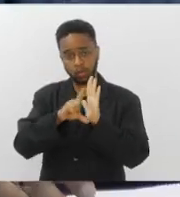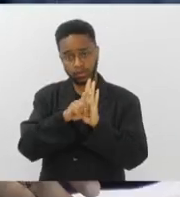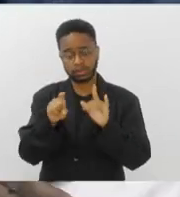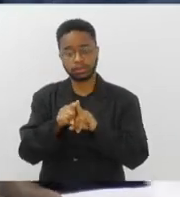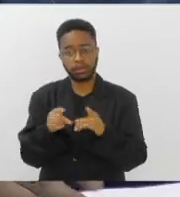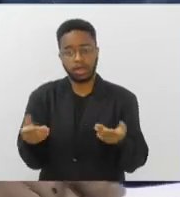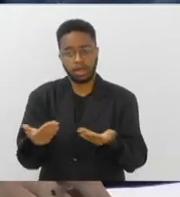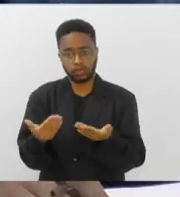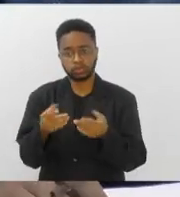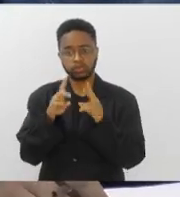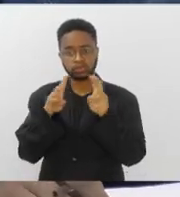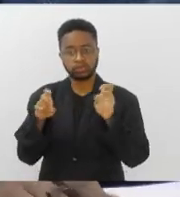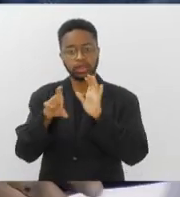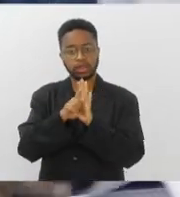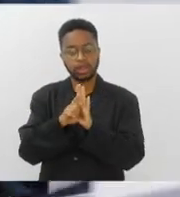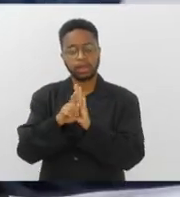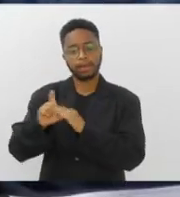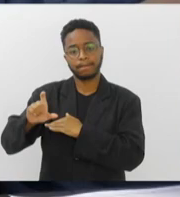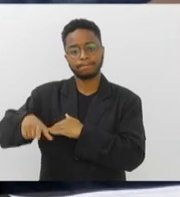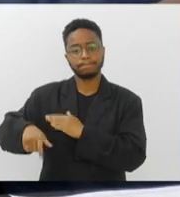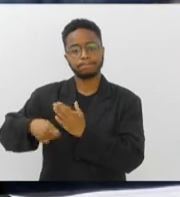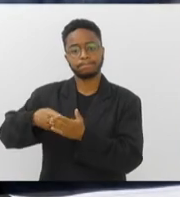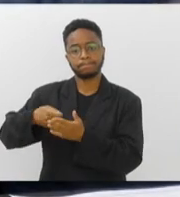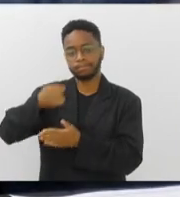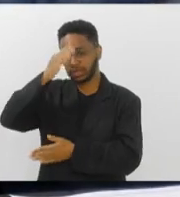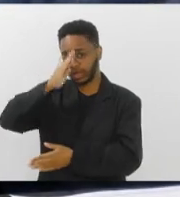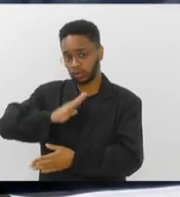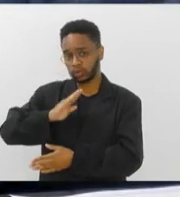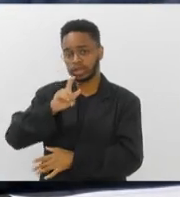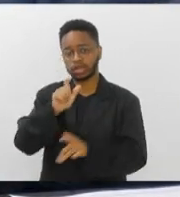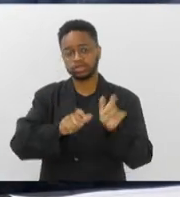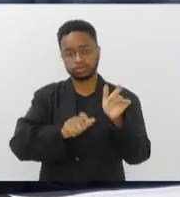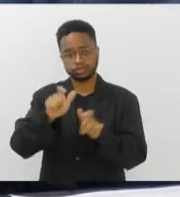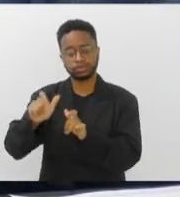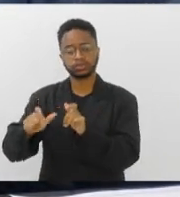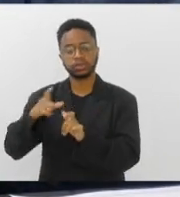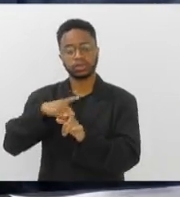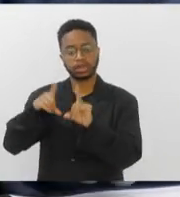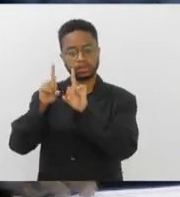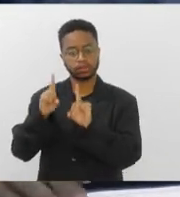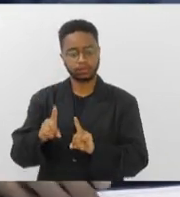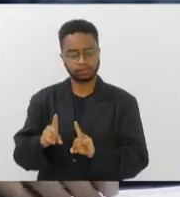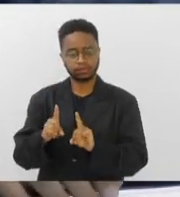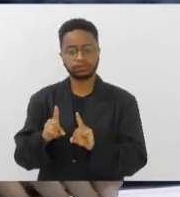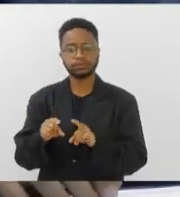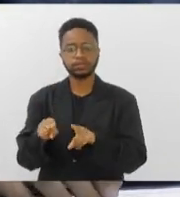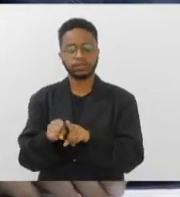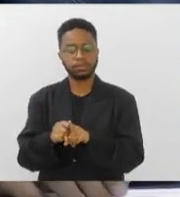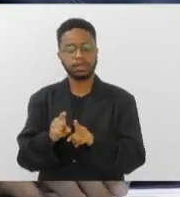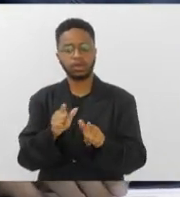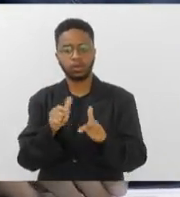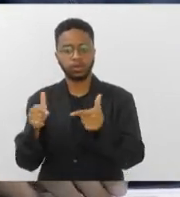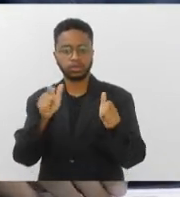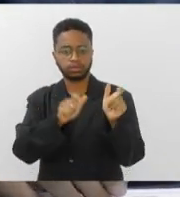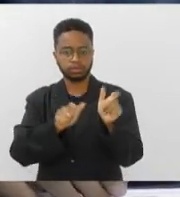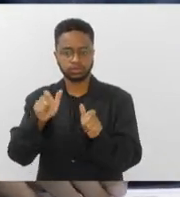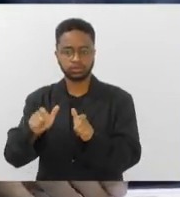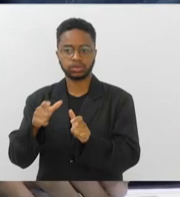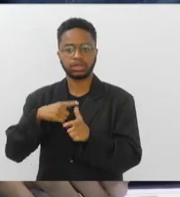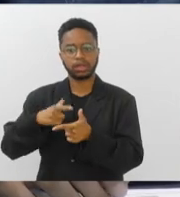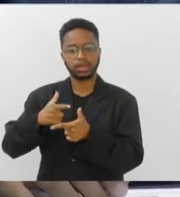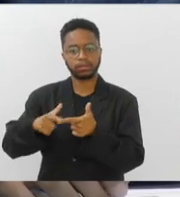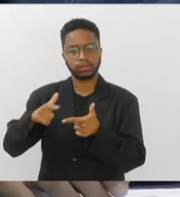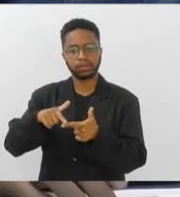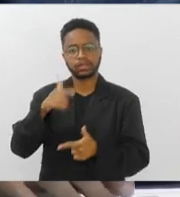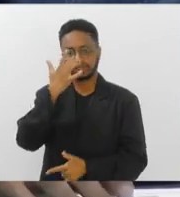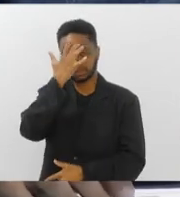cúmplice da lei do passe social para pessoas com deficiência, pessoas com problemas de